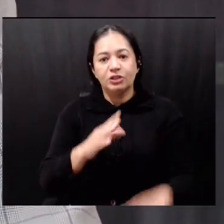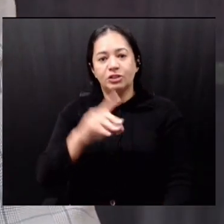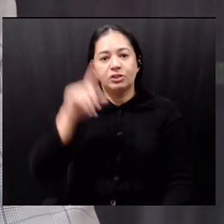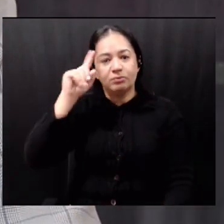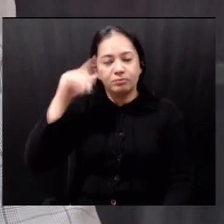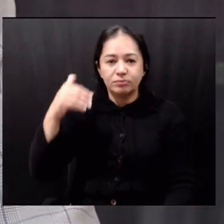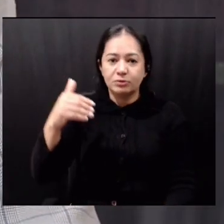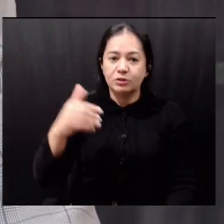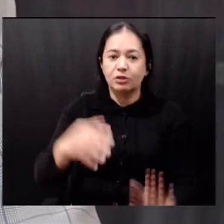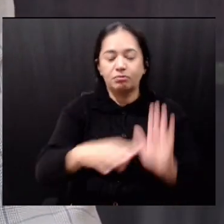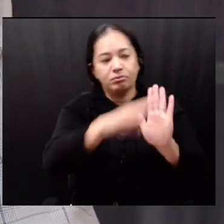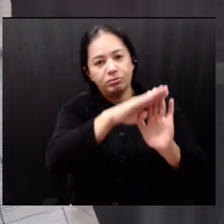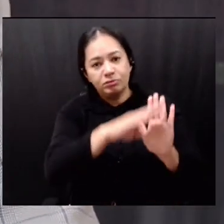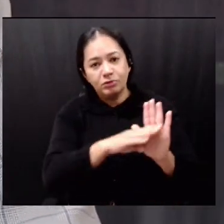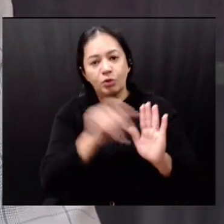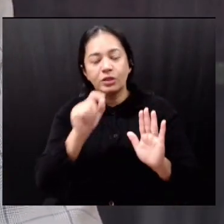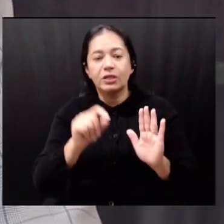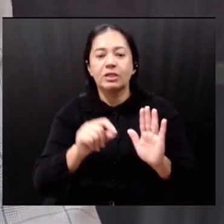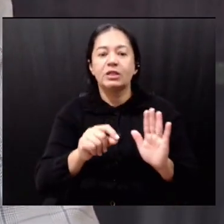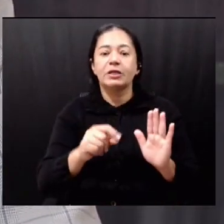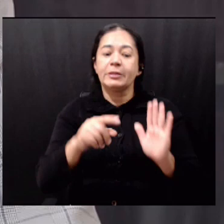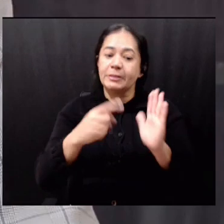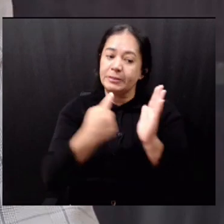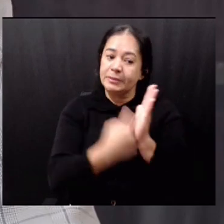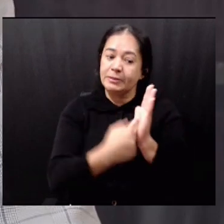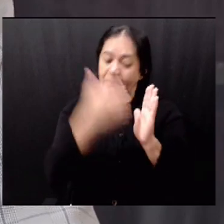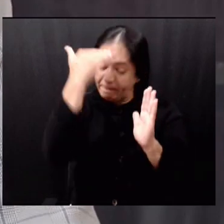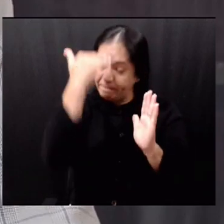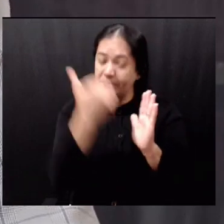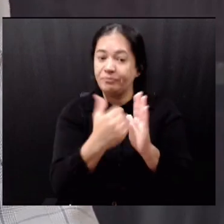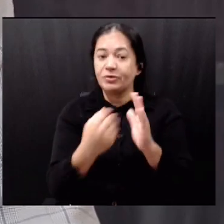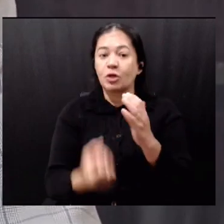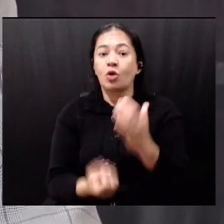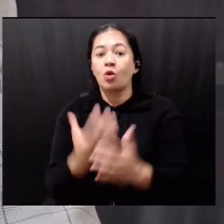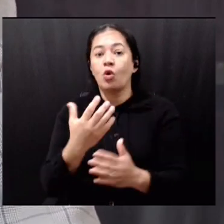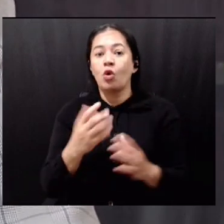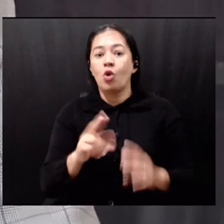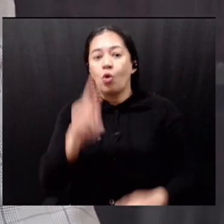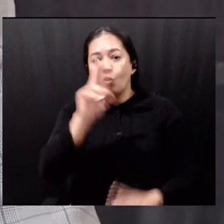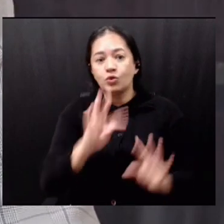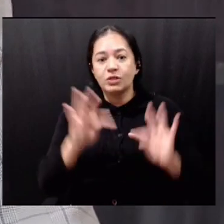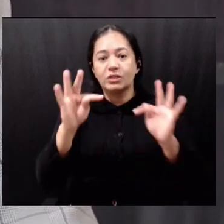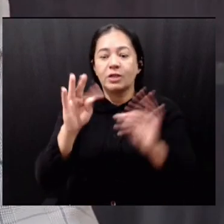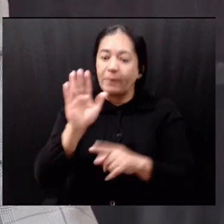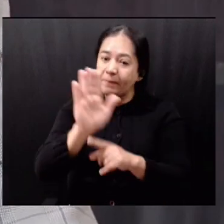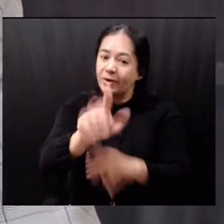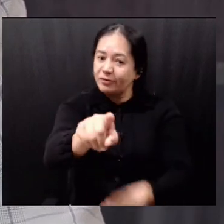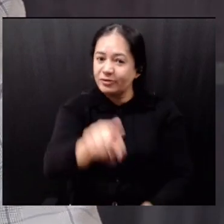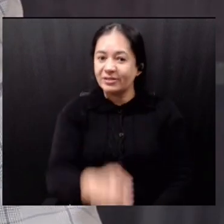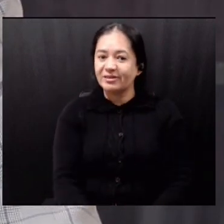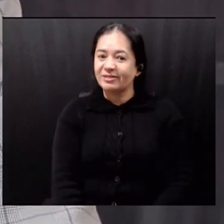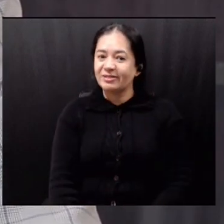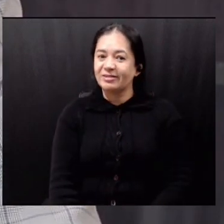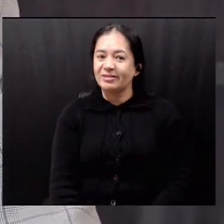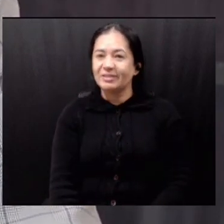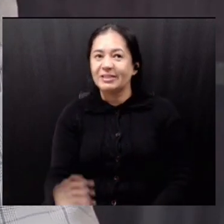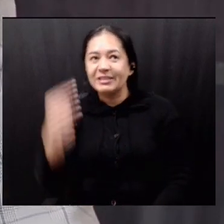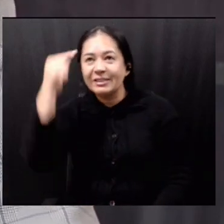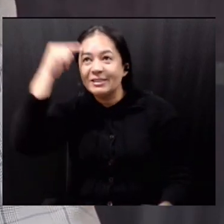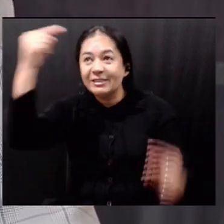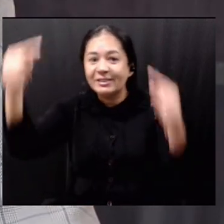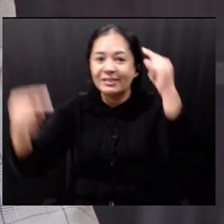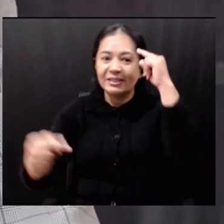ele o que vai ser inegociável e criar, né? Use a tecnologia a seu favor, né? Para te dar ideias e dar ideias para o seu filho também